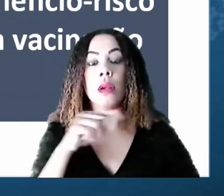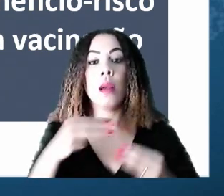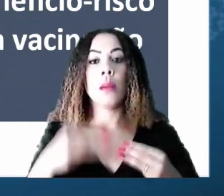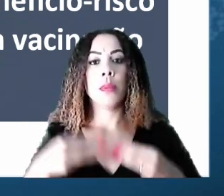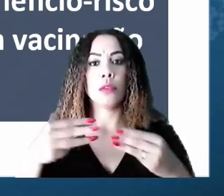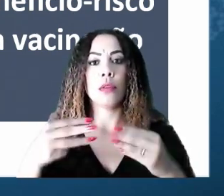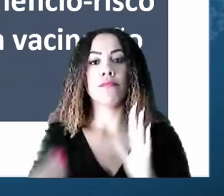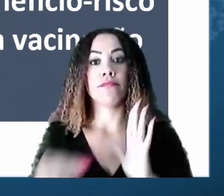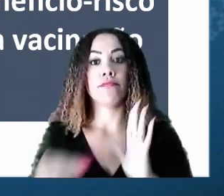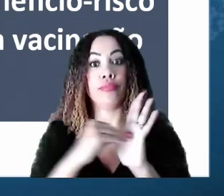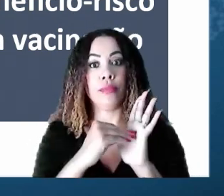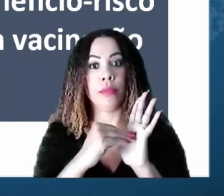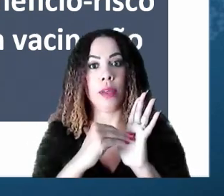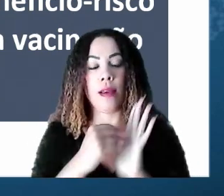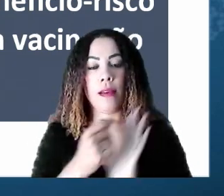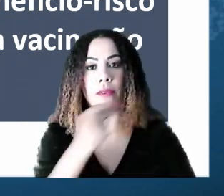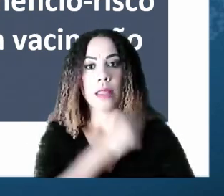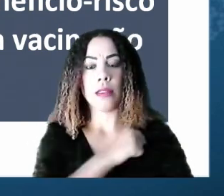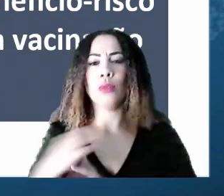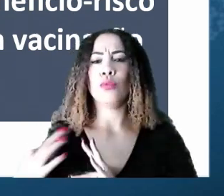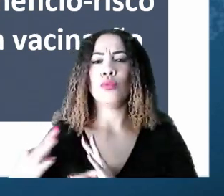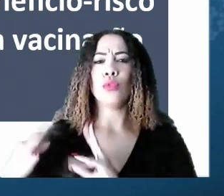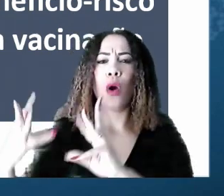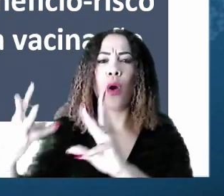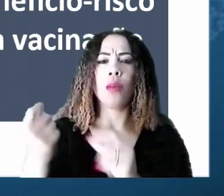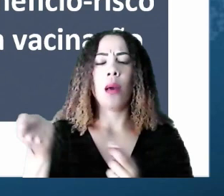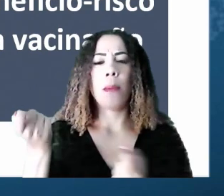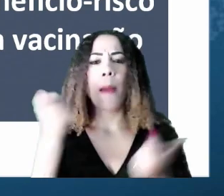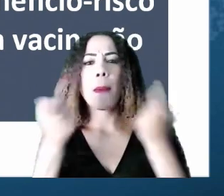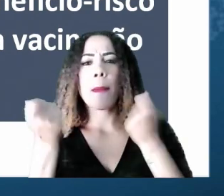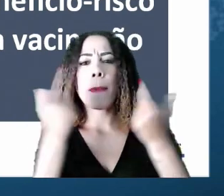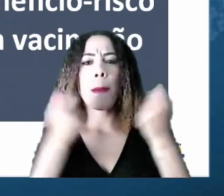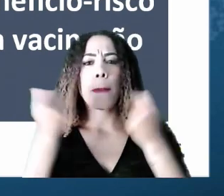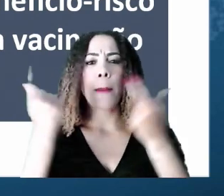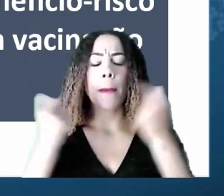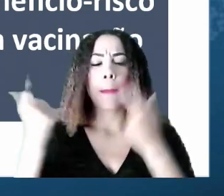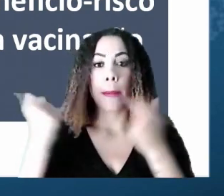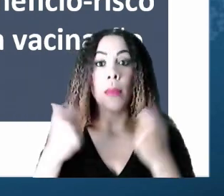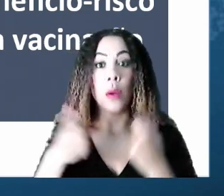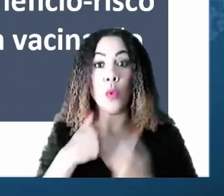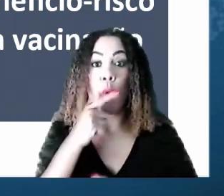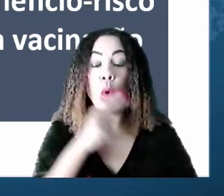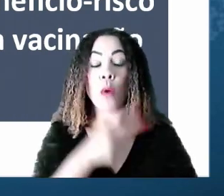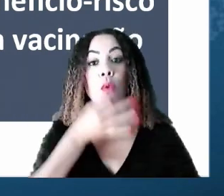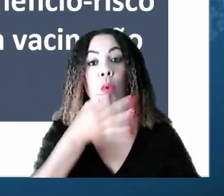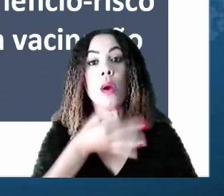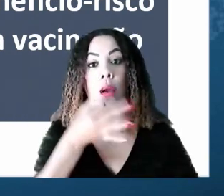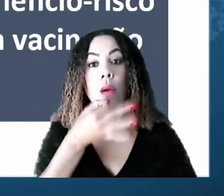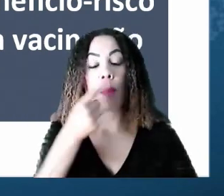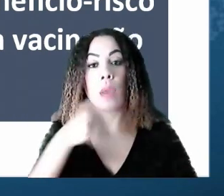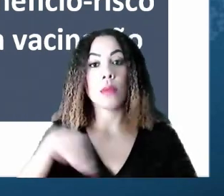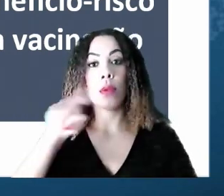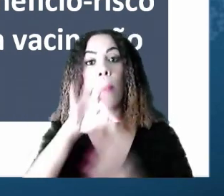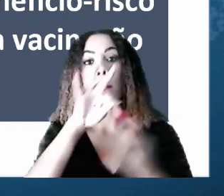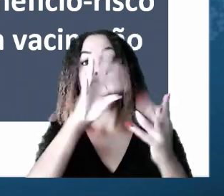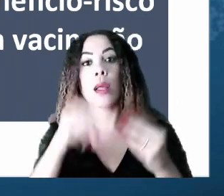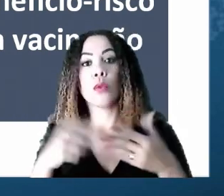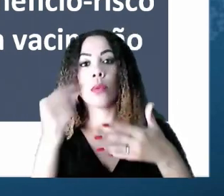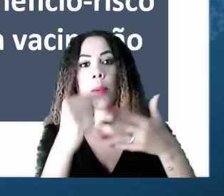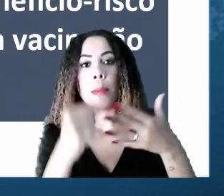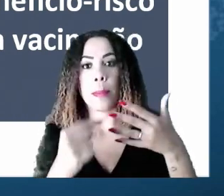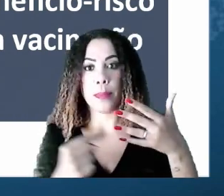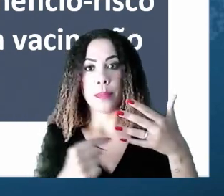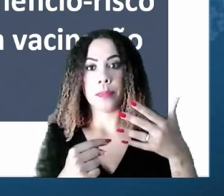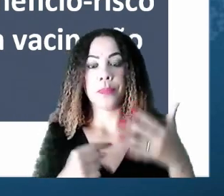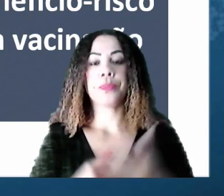todos os lados. Todos os lados. E eu consigo dar argumento para vocês para todos esses vetores. Né?